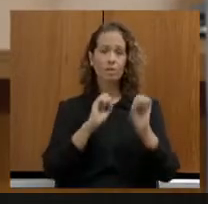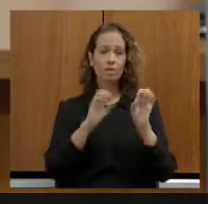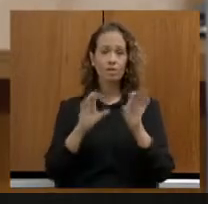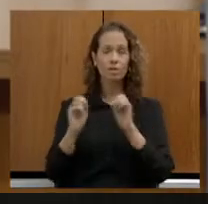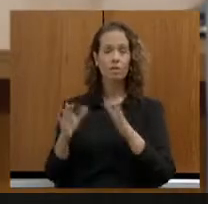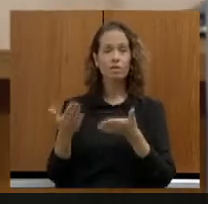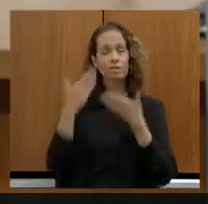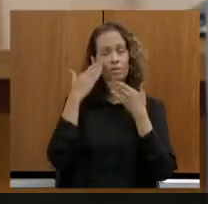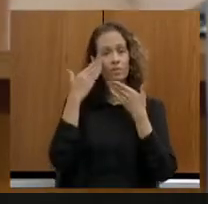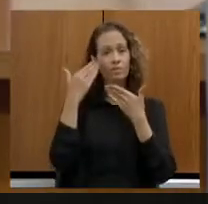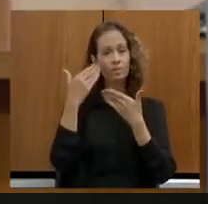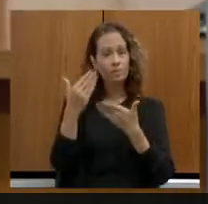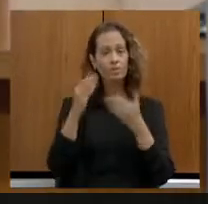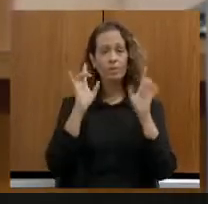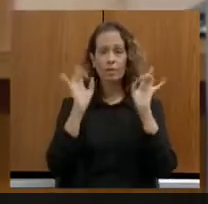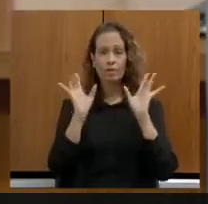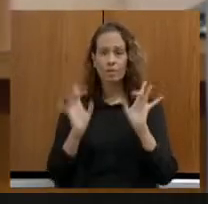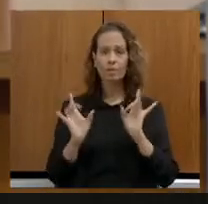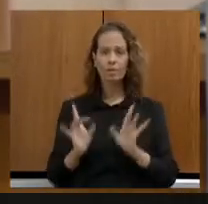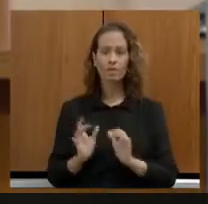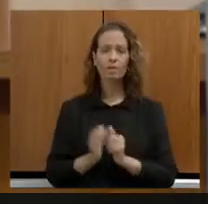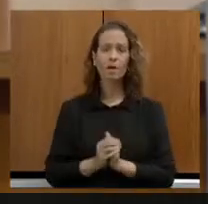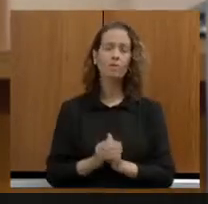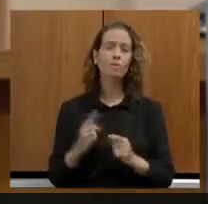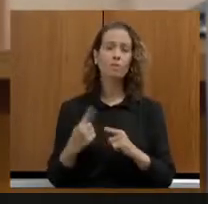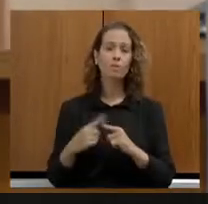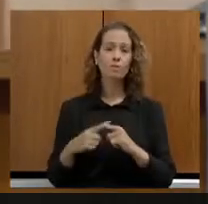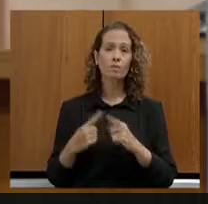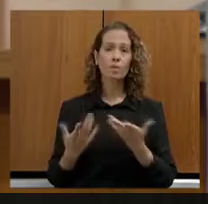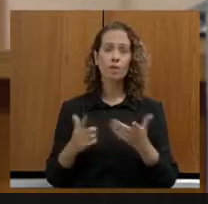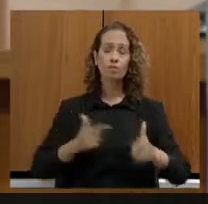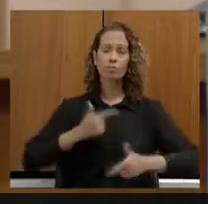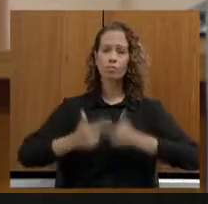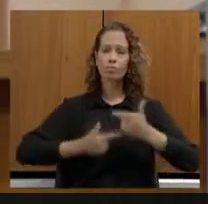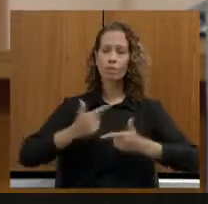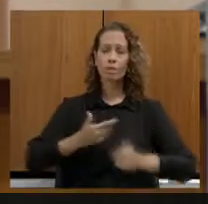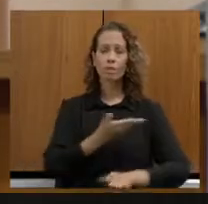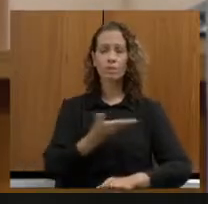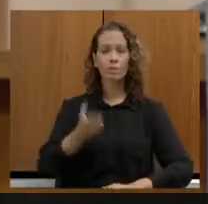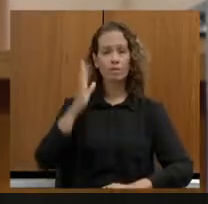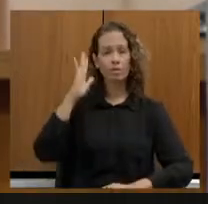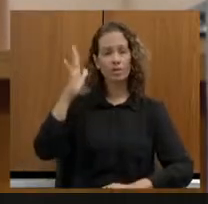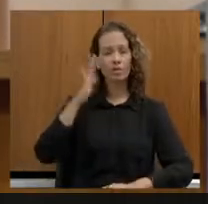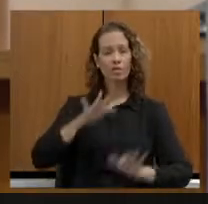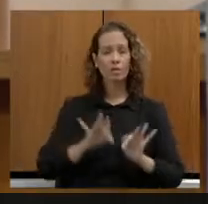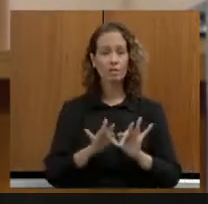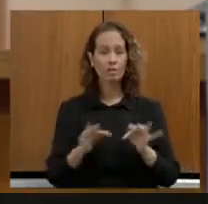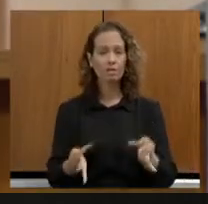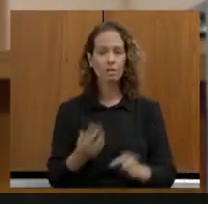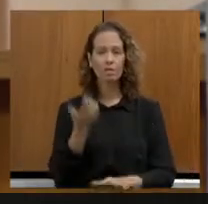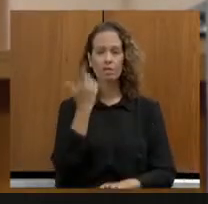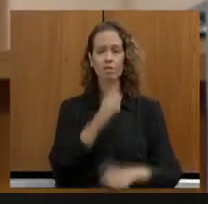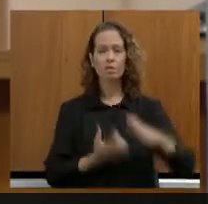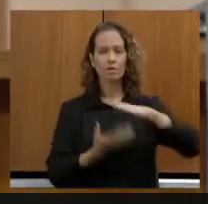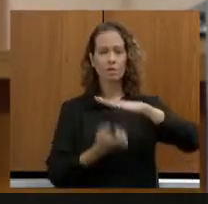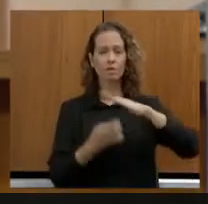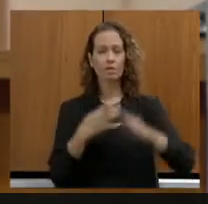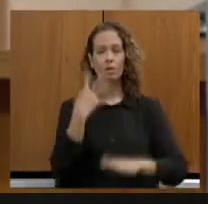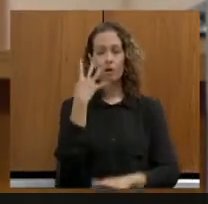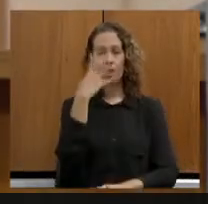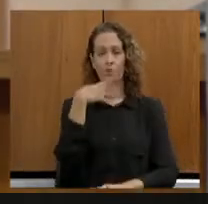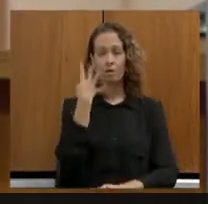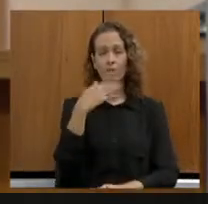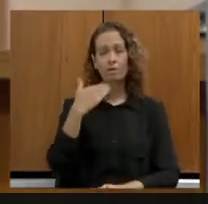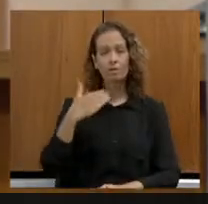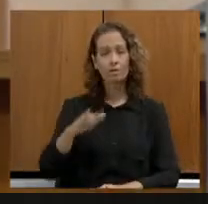também preste um agradecimento muito especial porque tem sido uma operação vocês podem imaginar não simples de conseguir gravação de 4:30